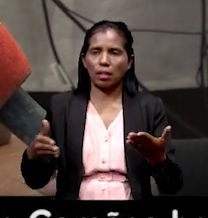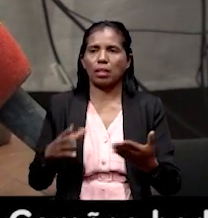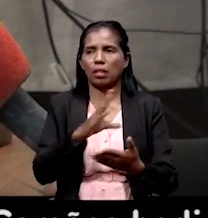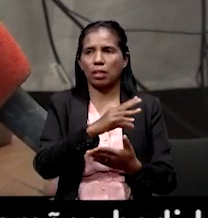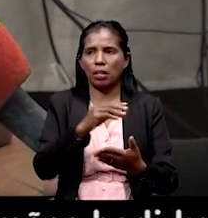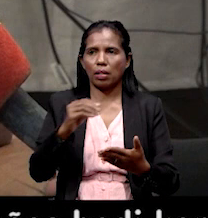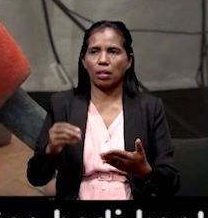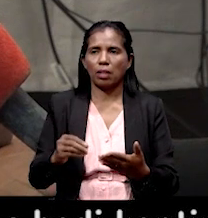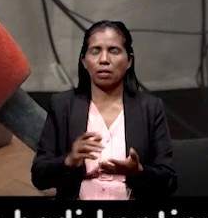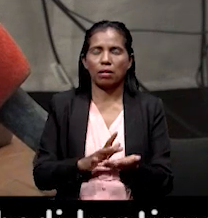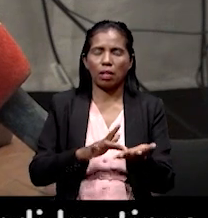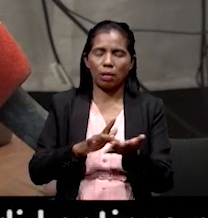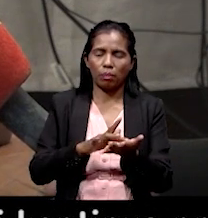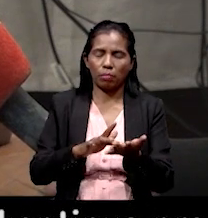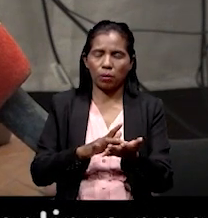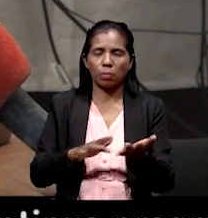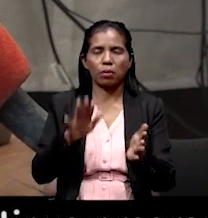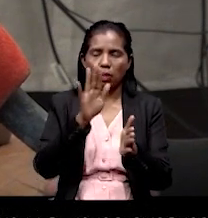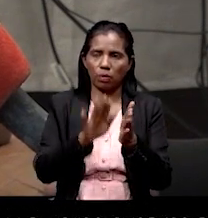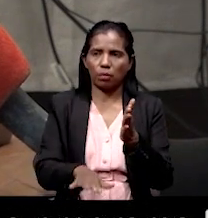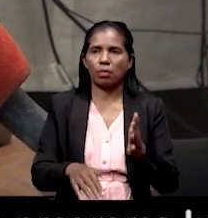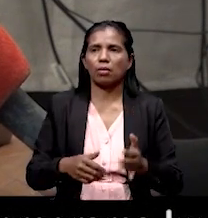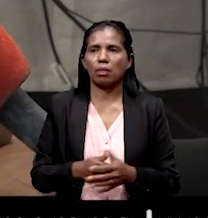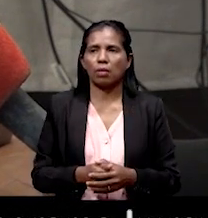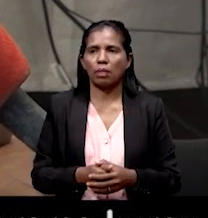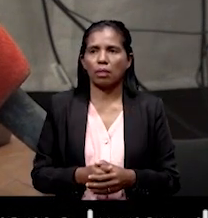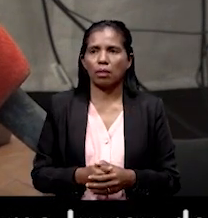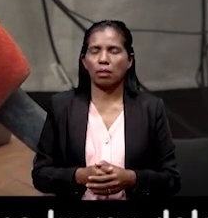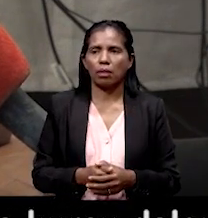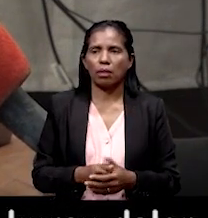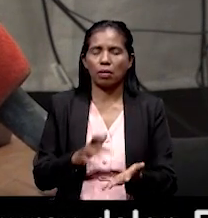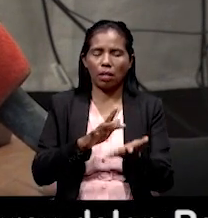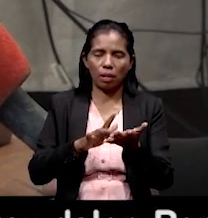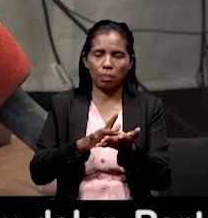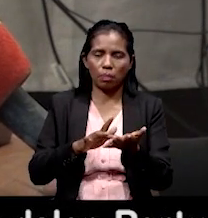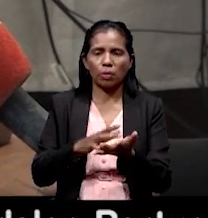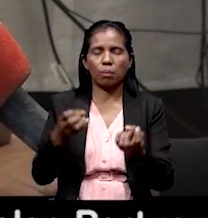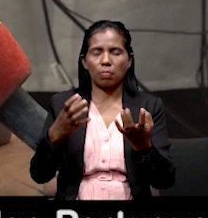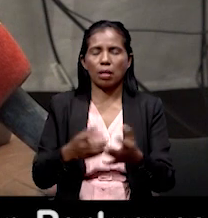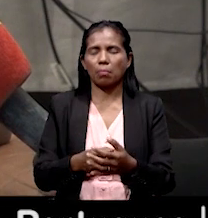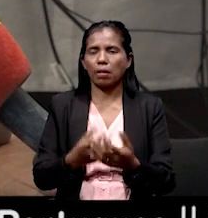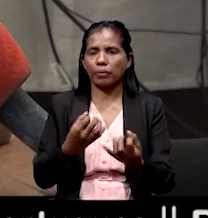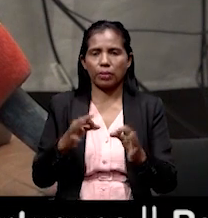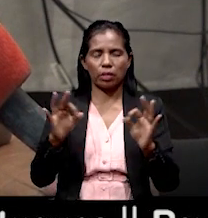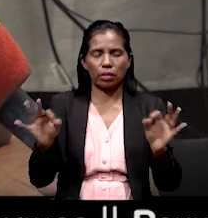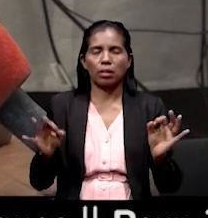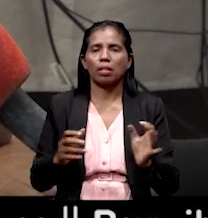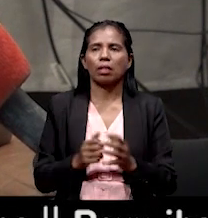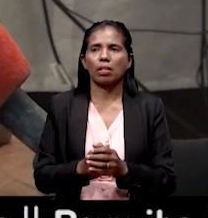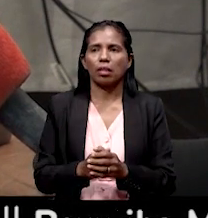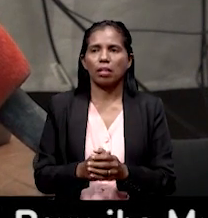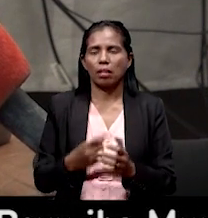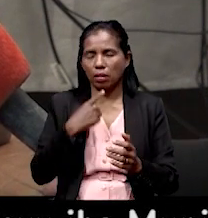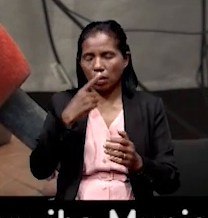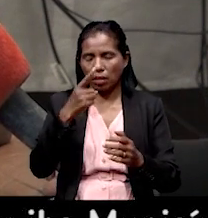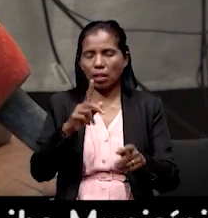ai medicamentos mos te menos durante al tratamento ai medicamentos barak maka stock out i paciente ita haruka ita paciente barak